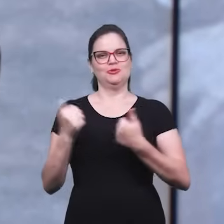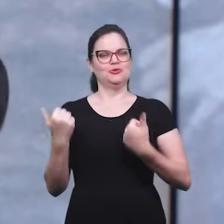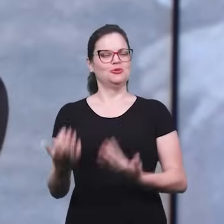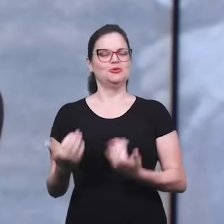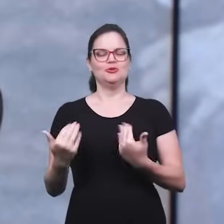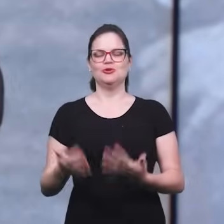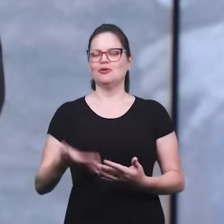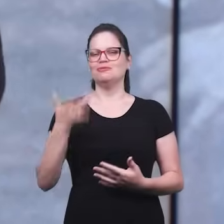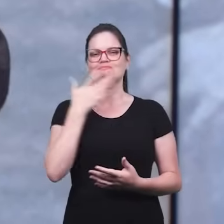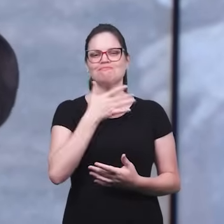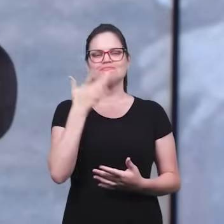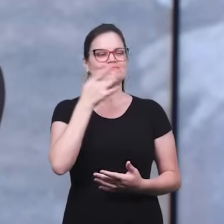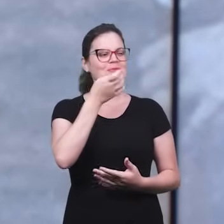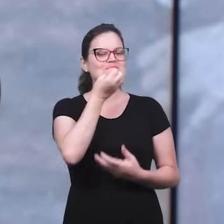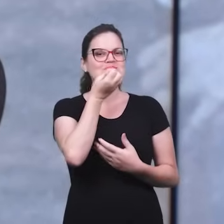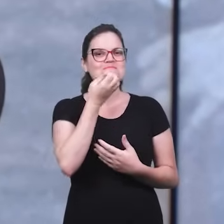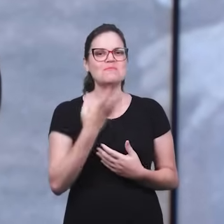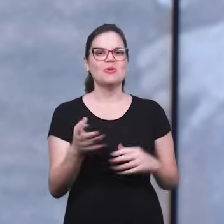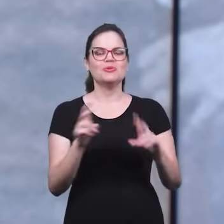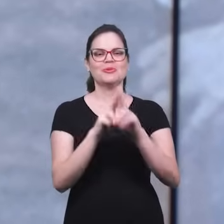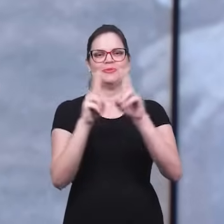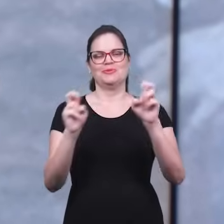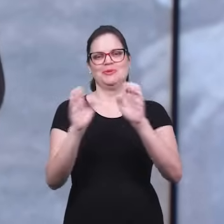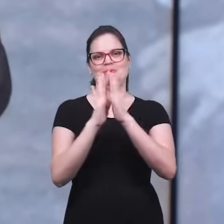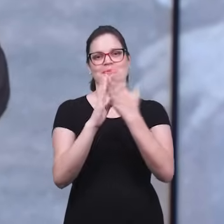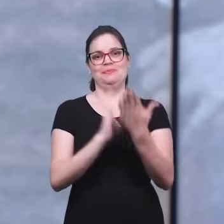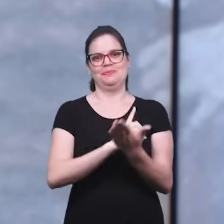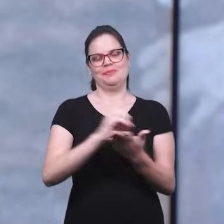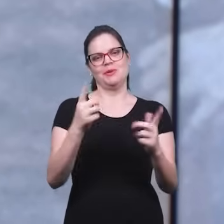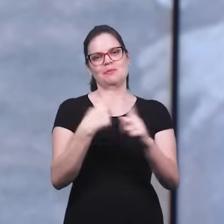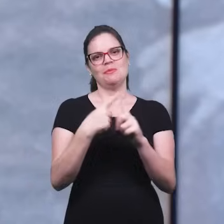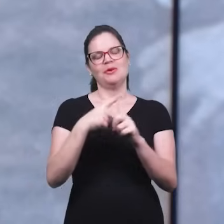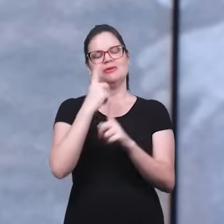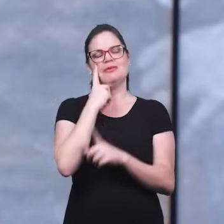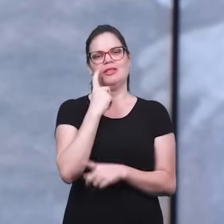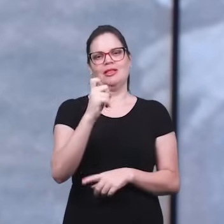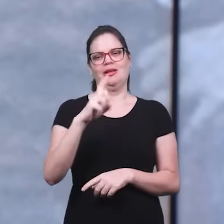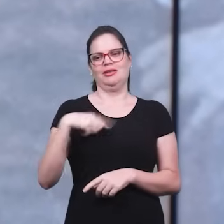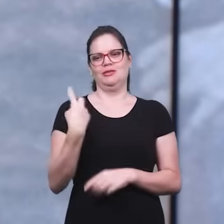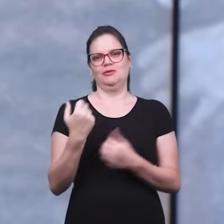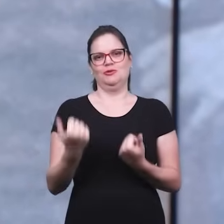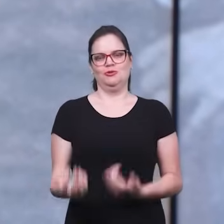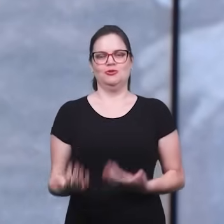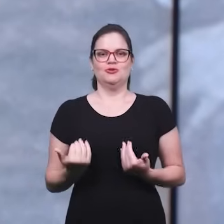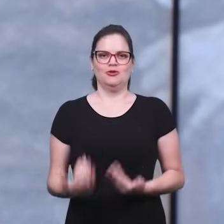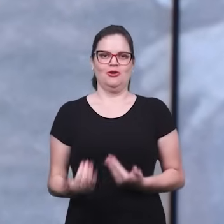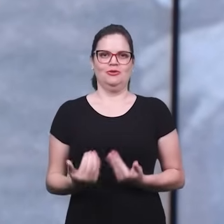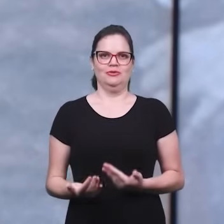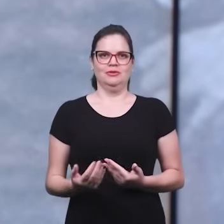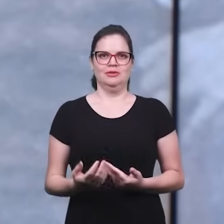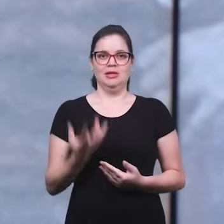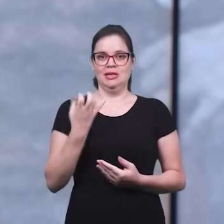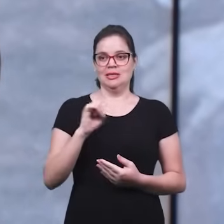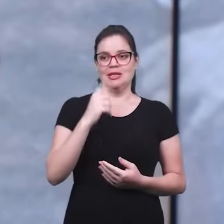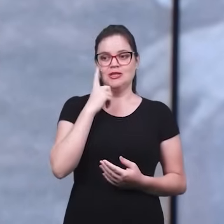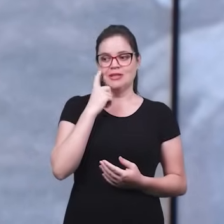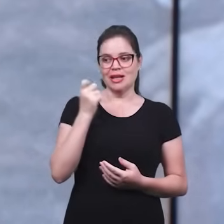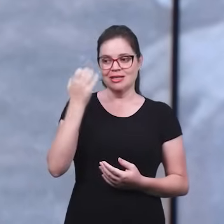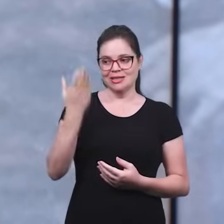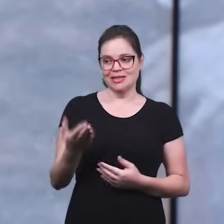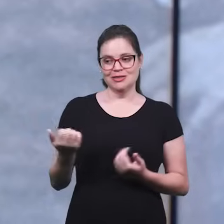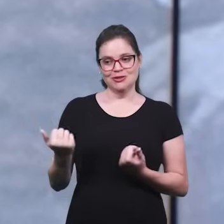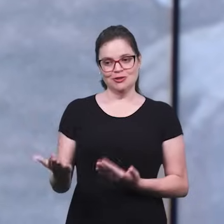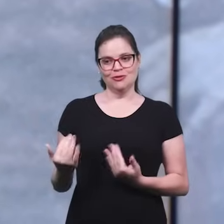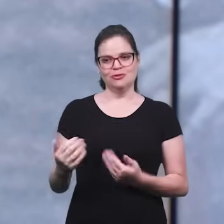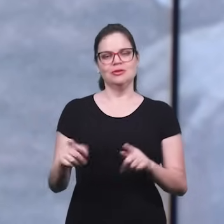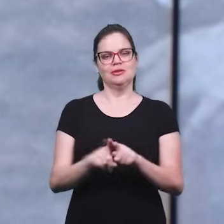estar conversando, falando dos assuntos que são do interesse dos jovens e são dos jovens. Se é do interesse do jovem, é do